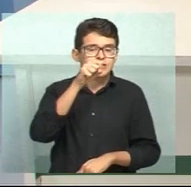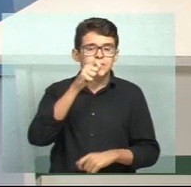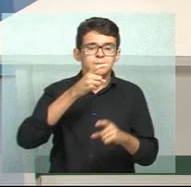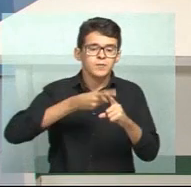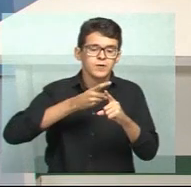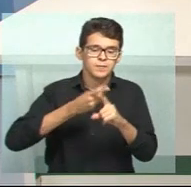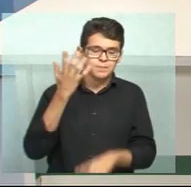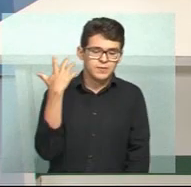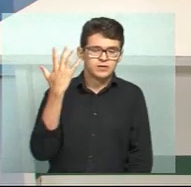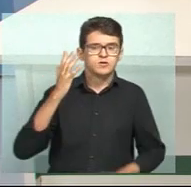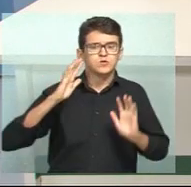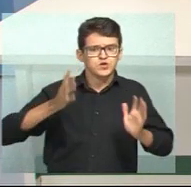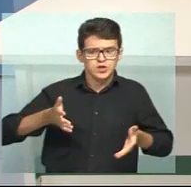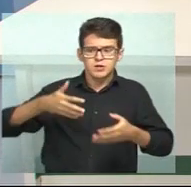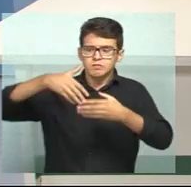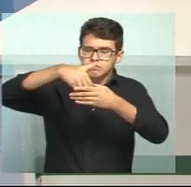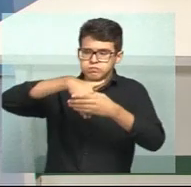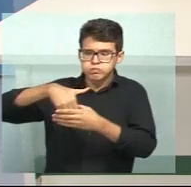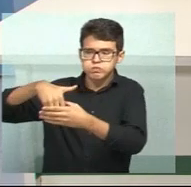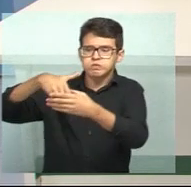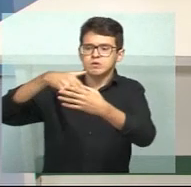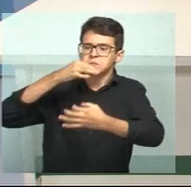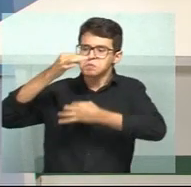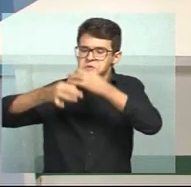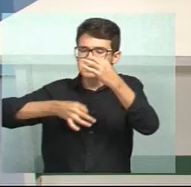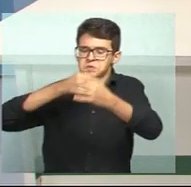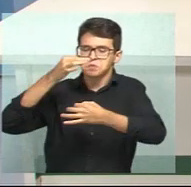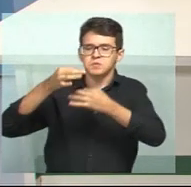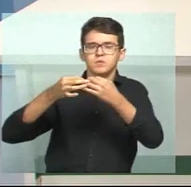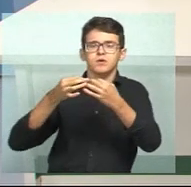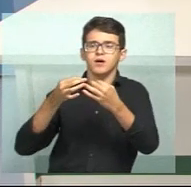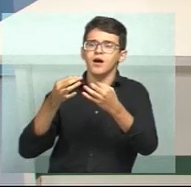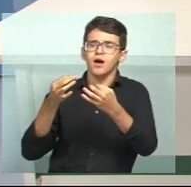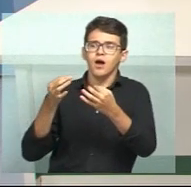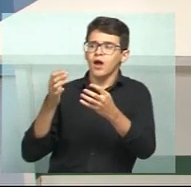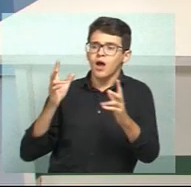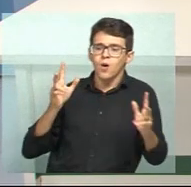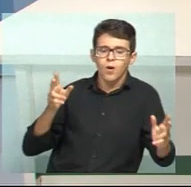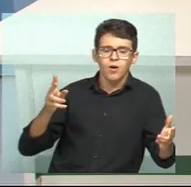decisões anteriores que aconteceu novamente, né?